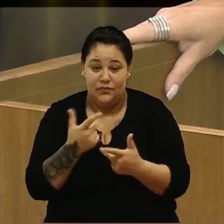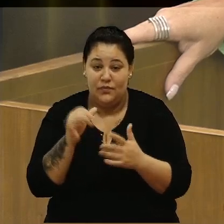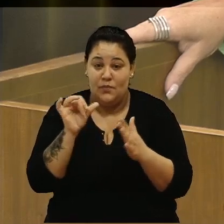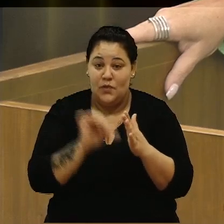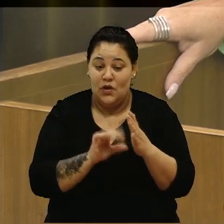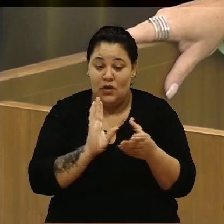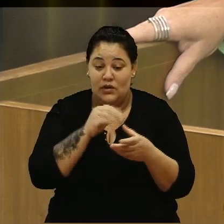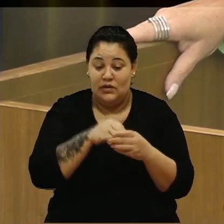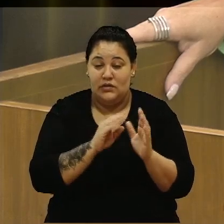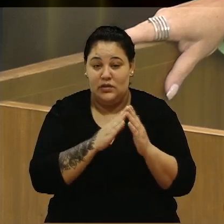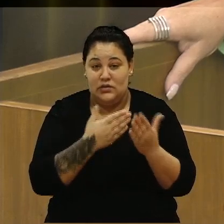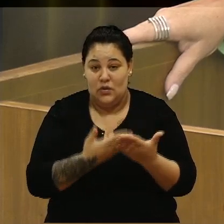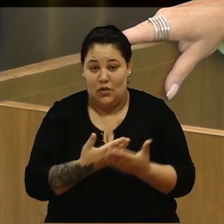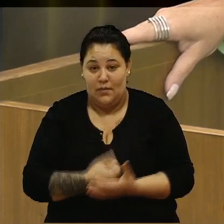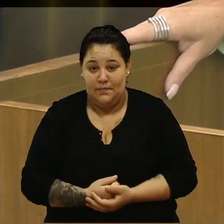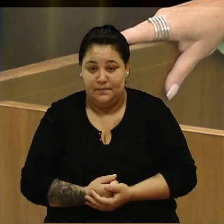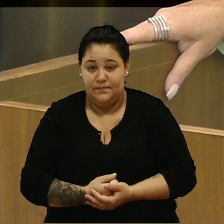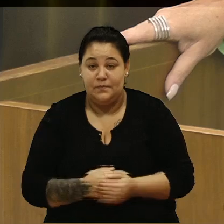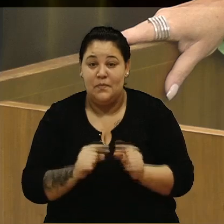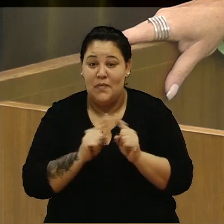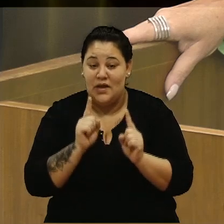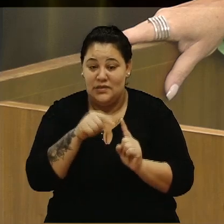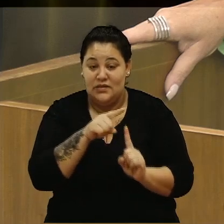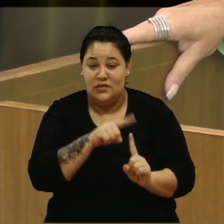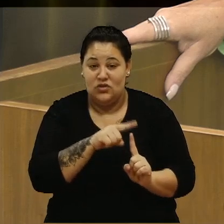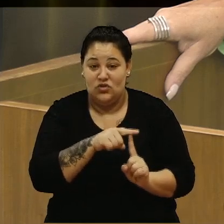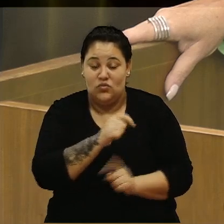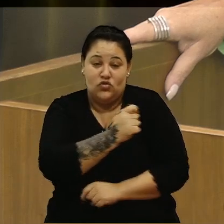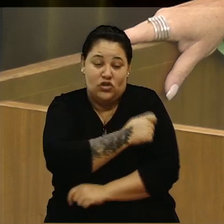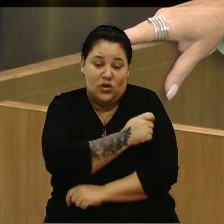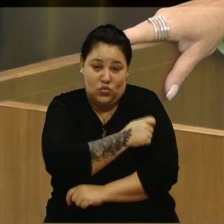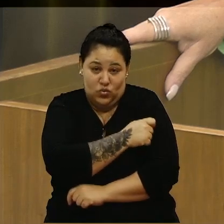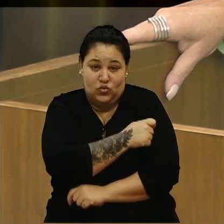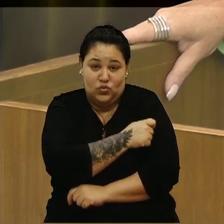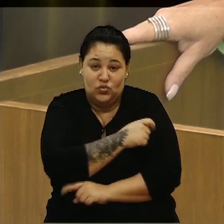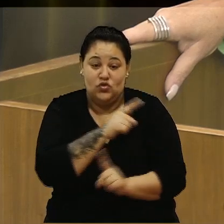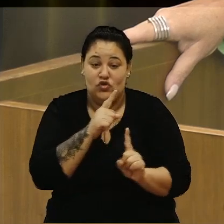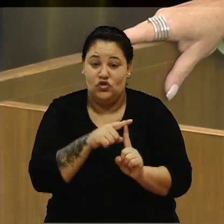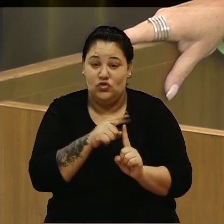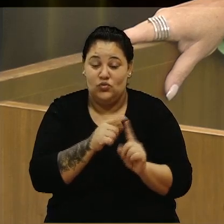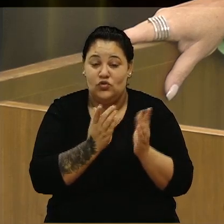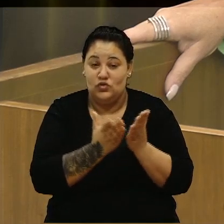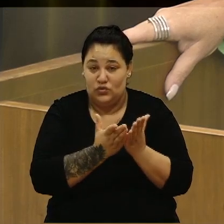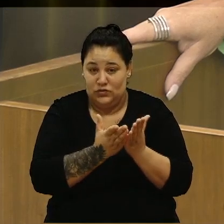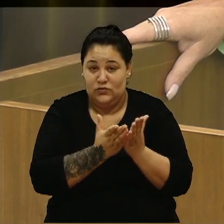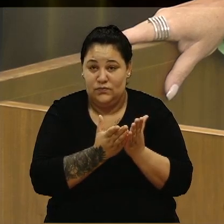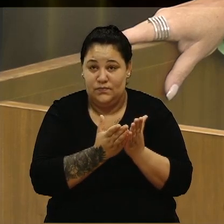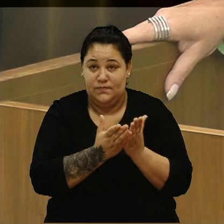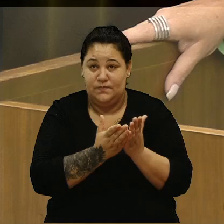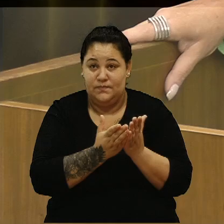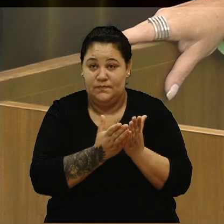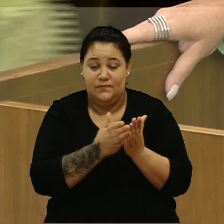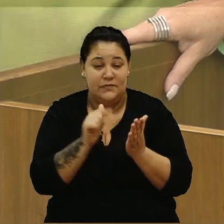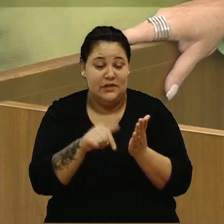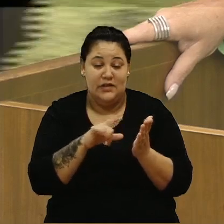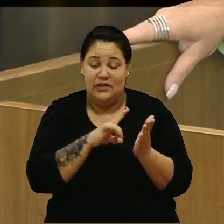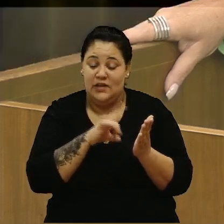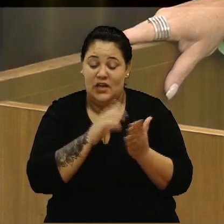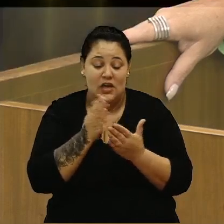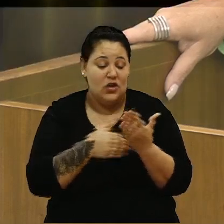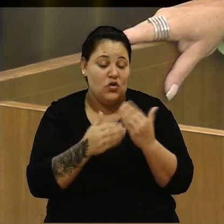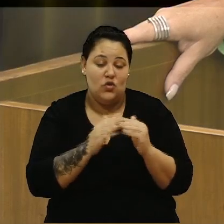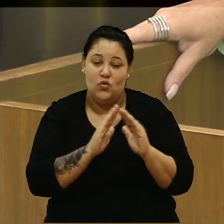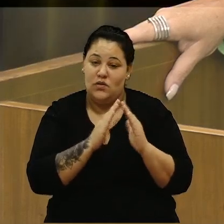numa escola. Mas esse tipo de aluno, esse tipo de estudante, ele está em todas as